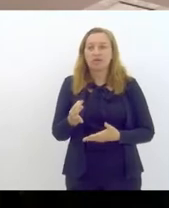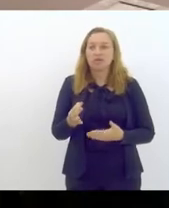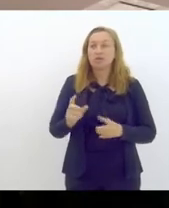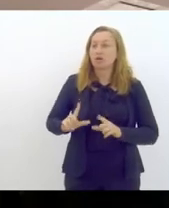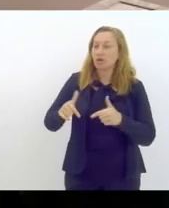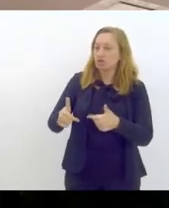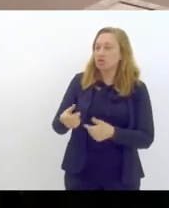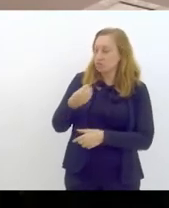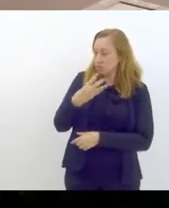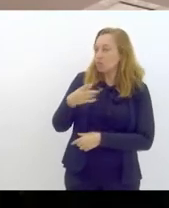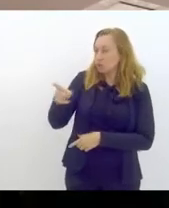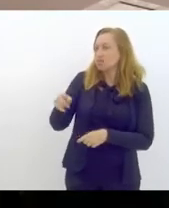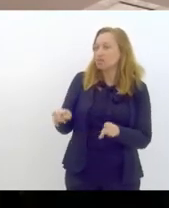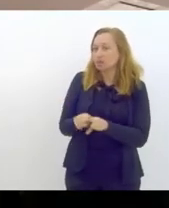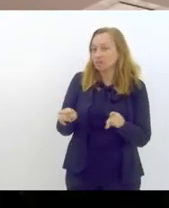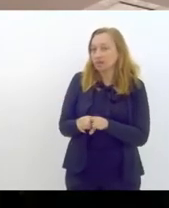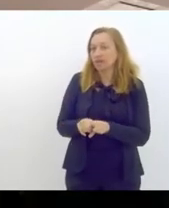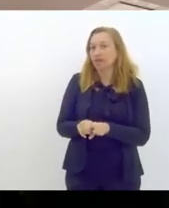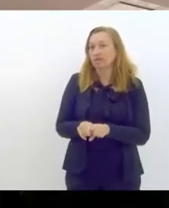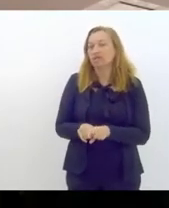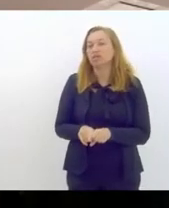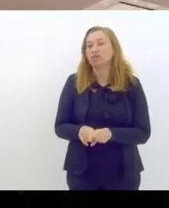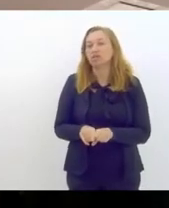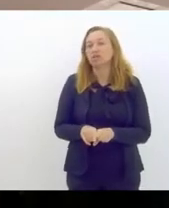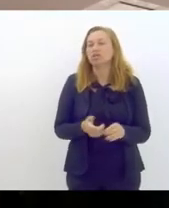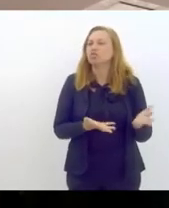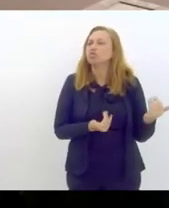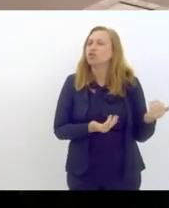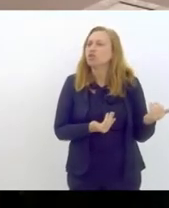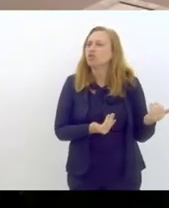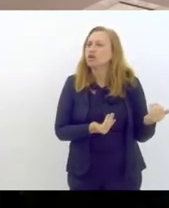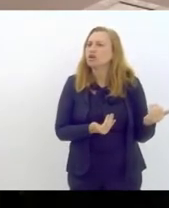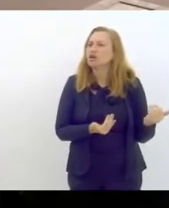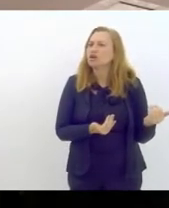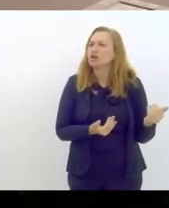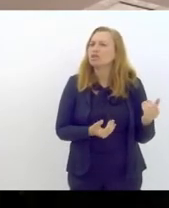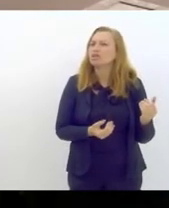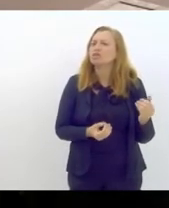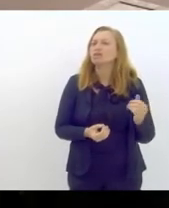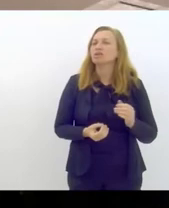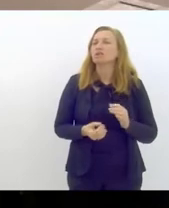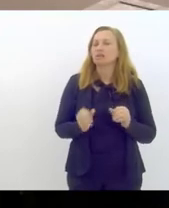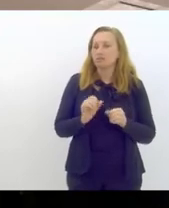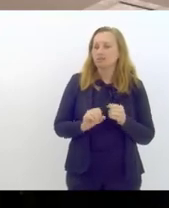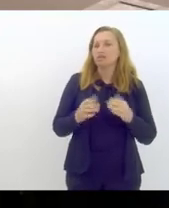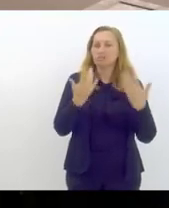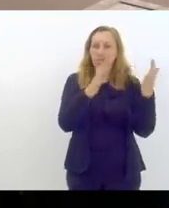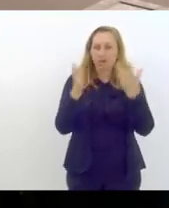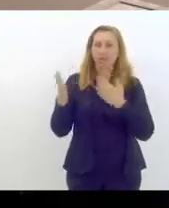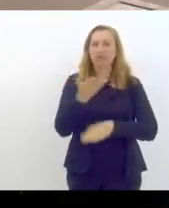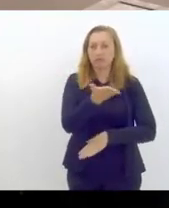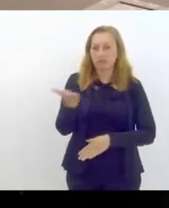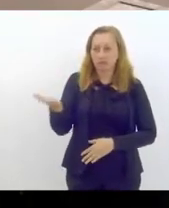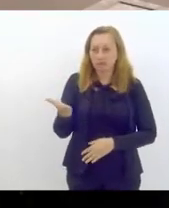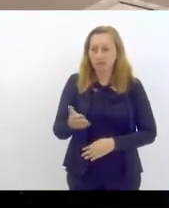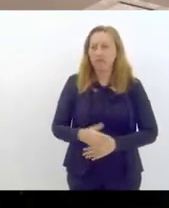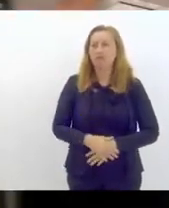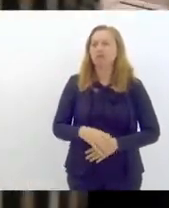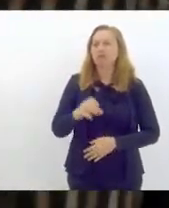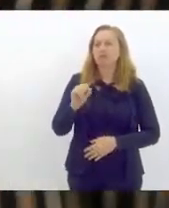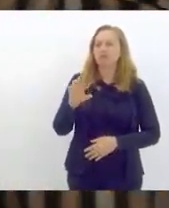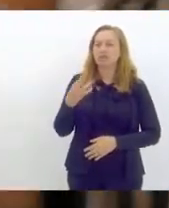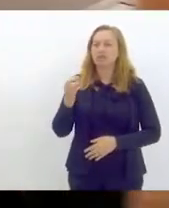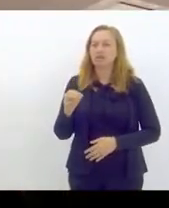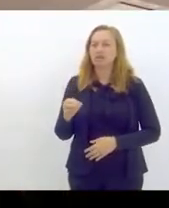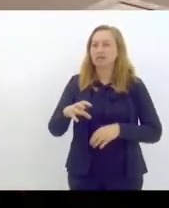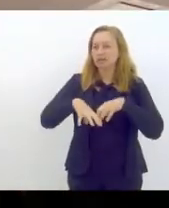muito positiva também do jovem que fez a proposição. Vocês estão de parabéns aí. Não sei se Severino está à